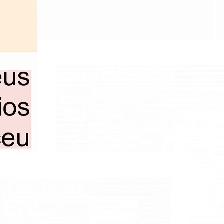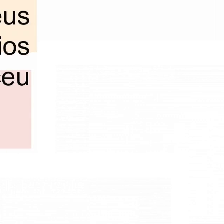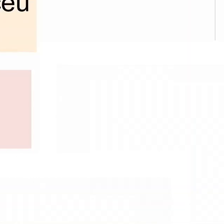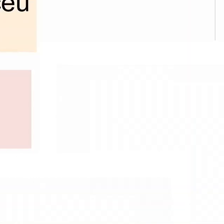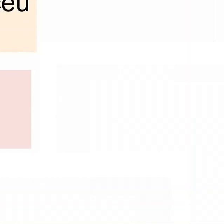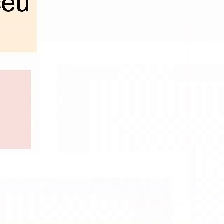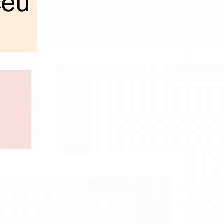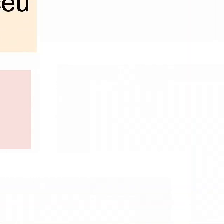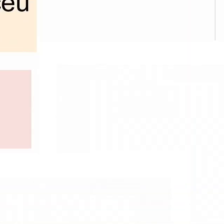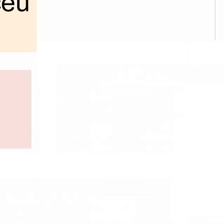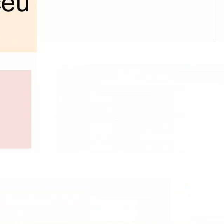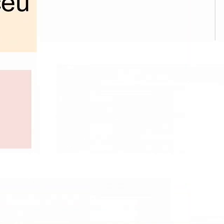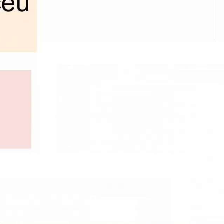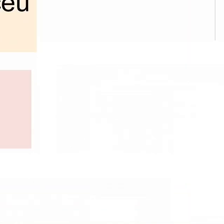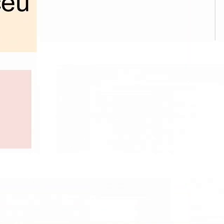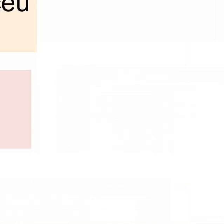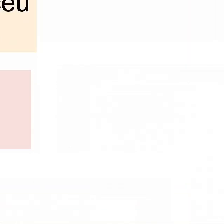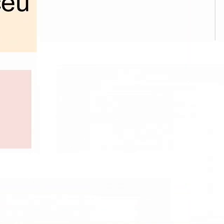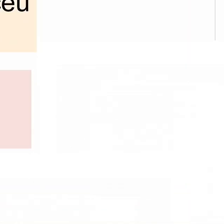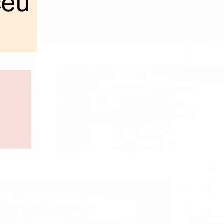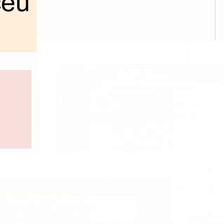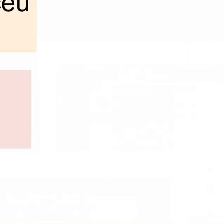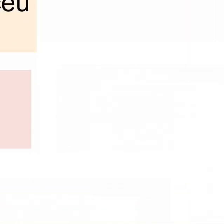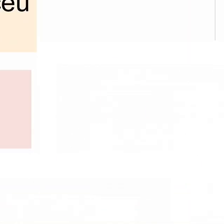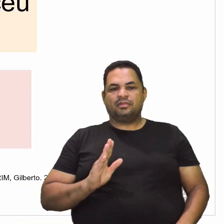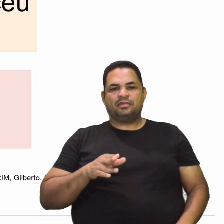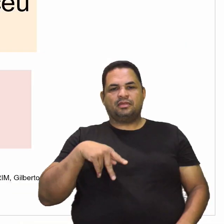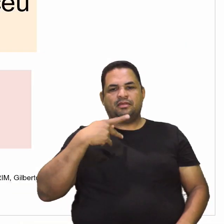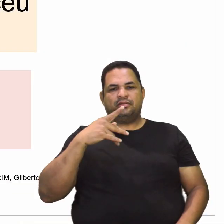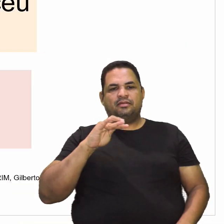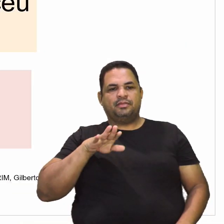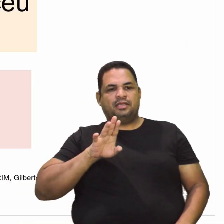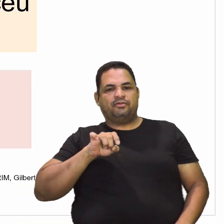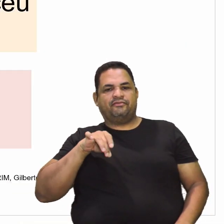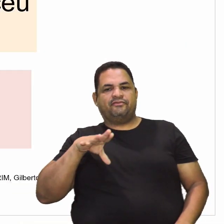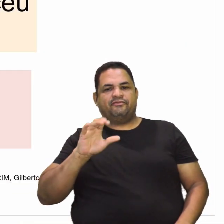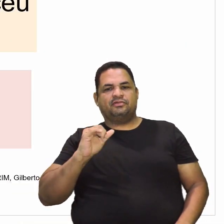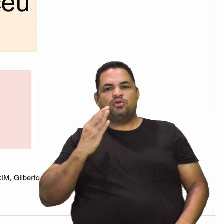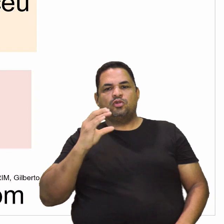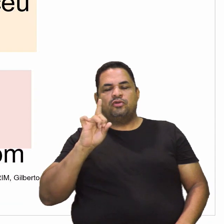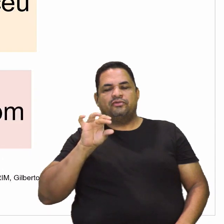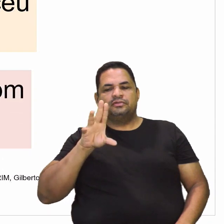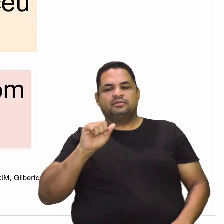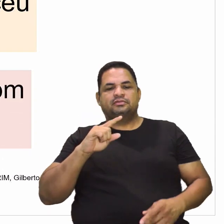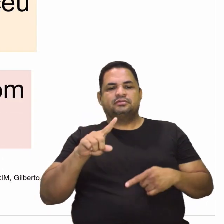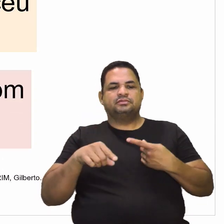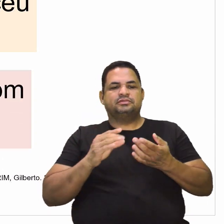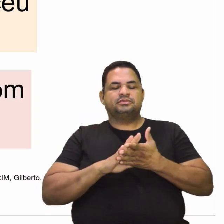Depois de Clovis, já falei sobre o Meroveu, o Clovis,